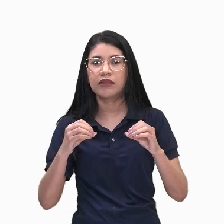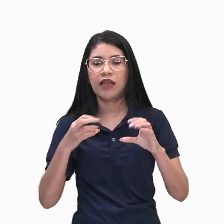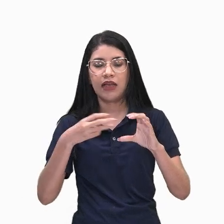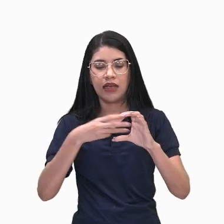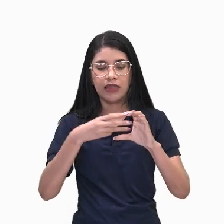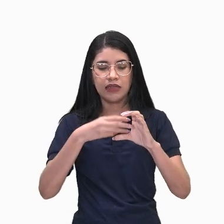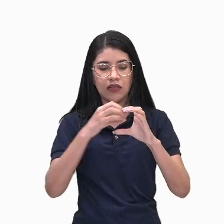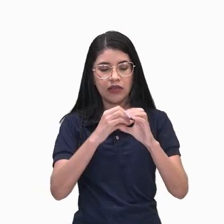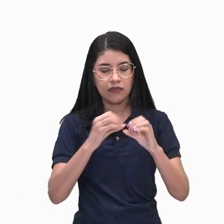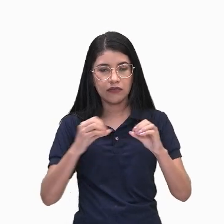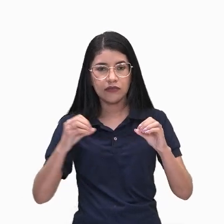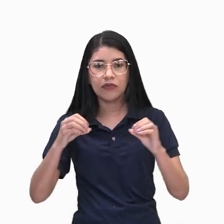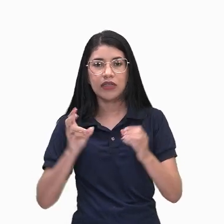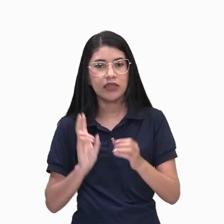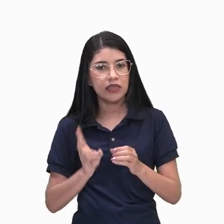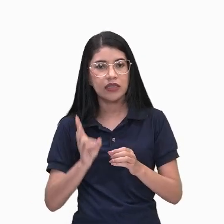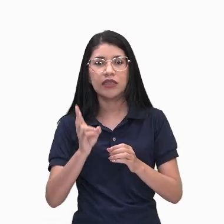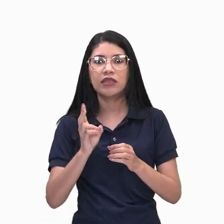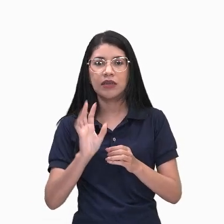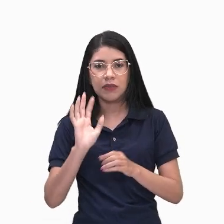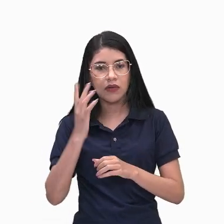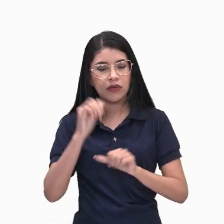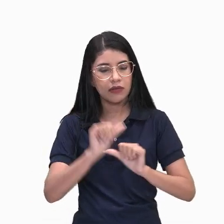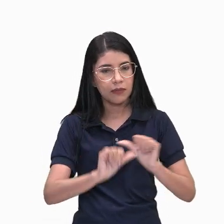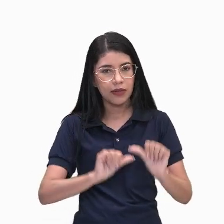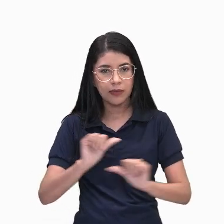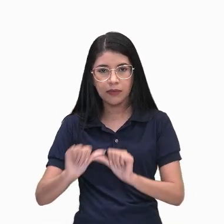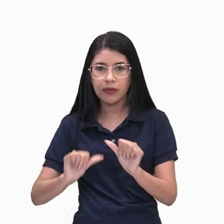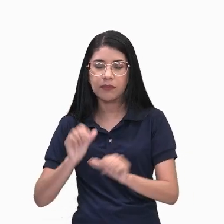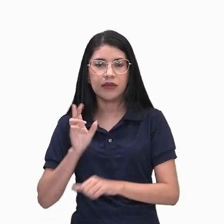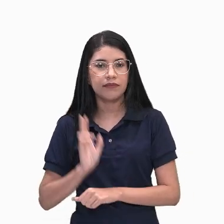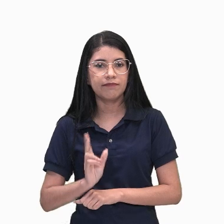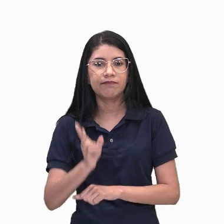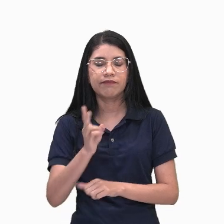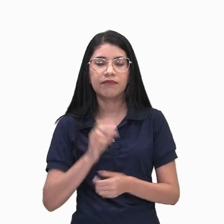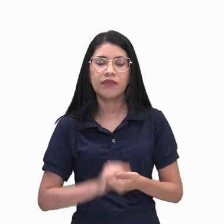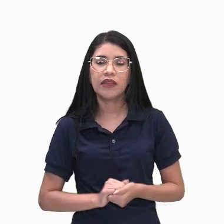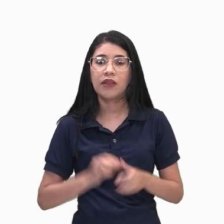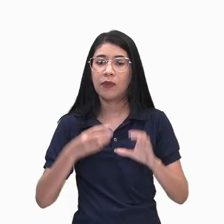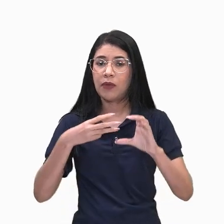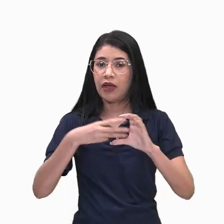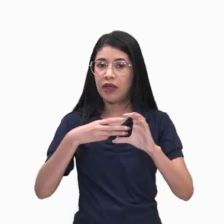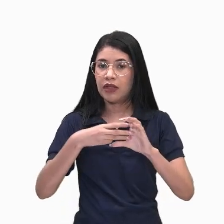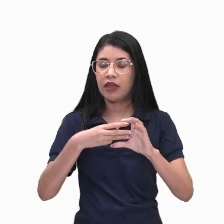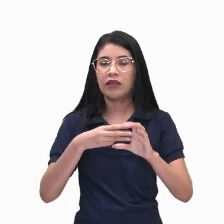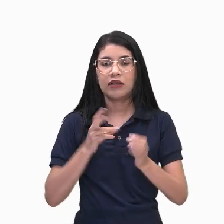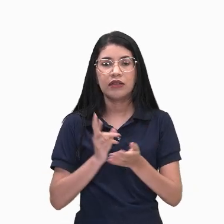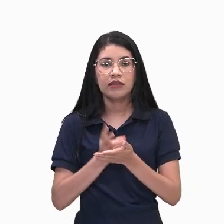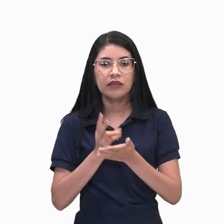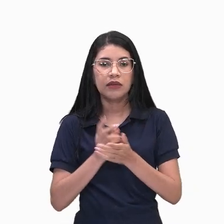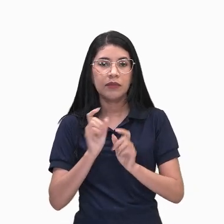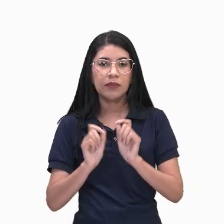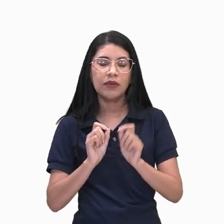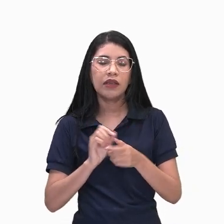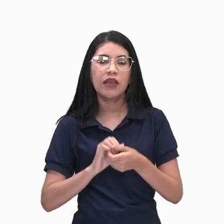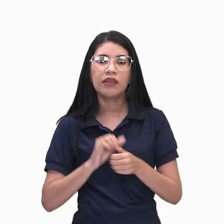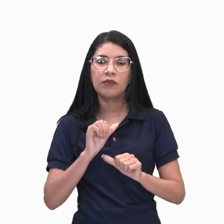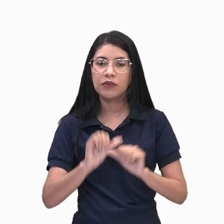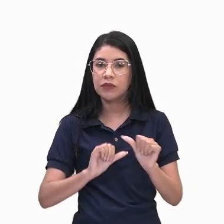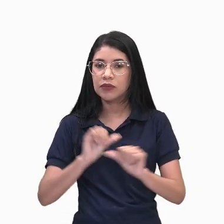acontece continuamente, como diz ali, ó, renovação contínua. Então essas células vão estar fazendo constantemente esse processo de